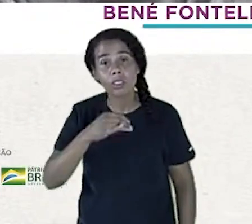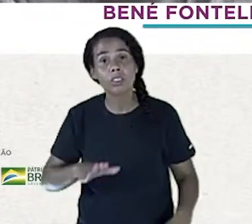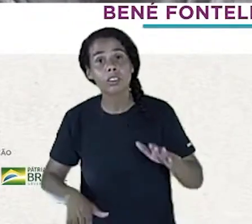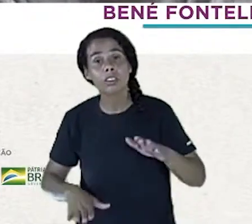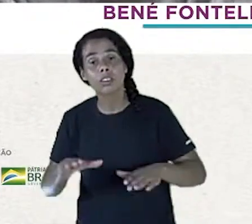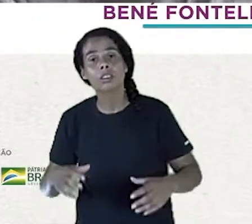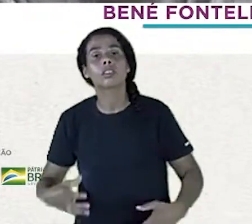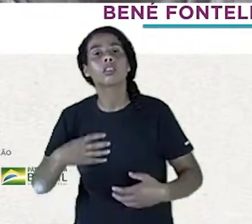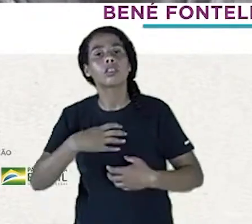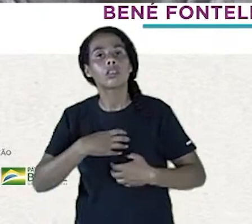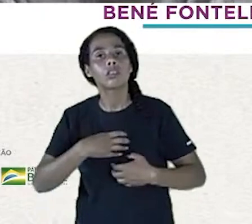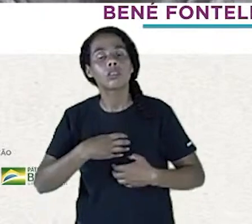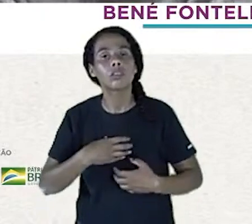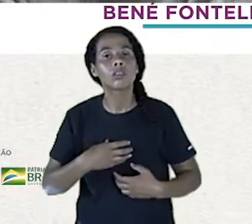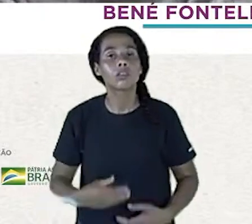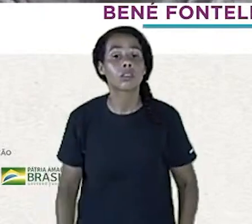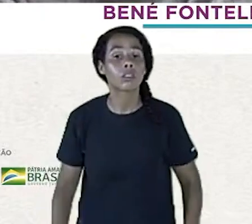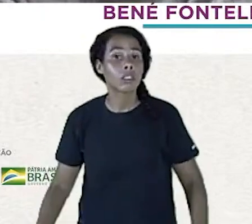como conhecimento